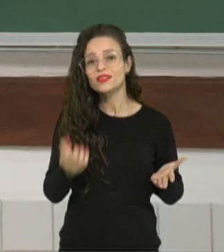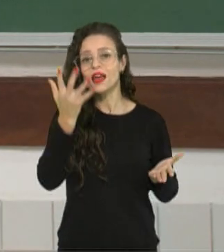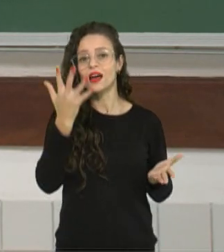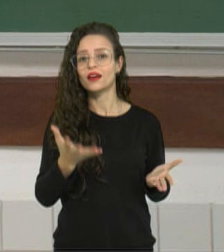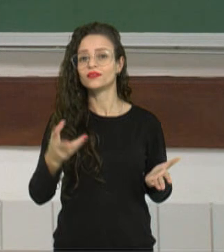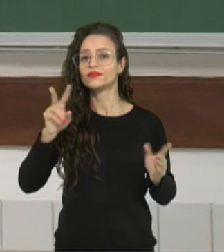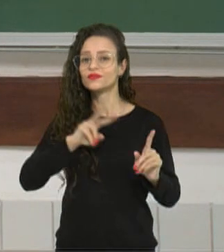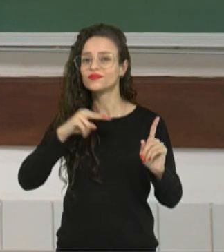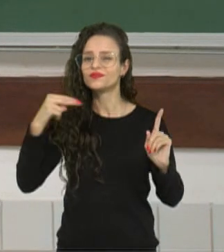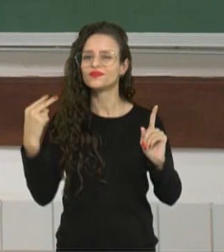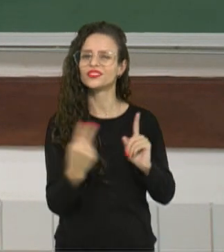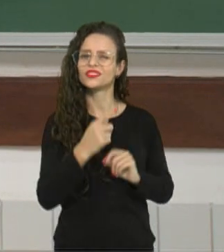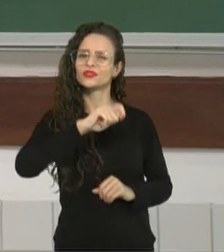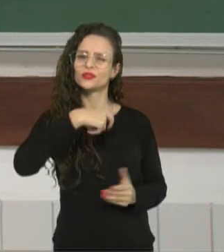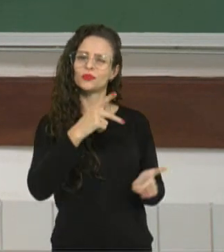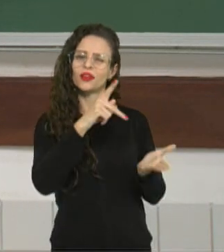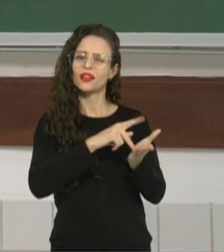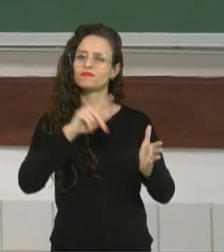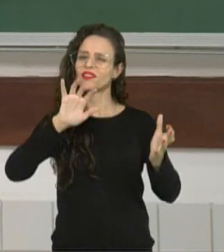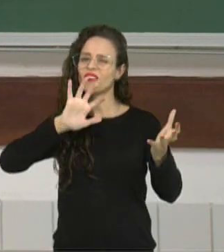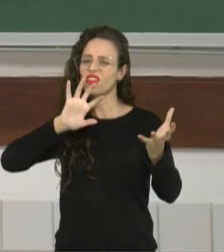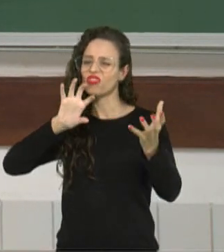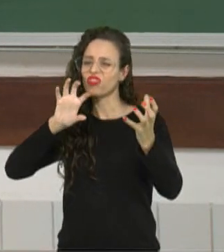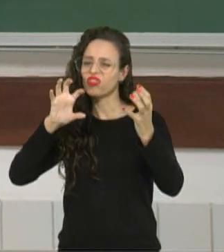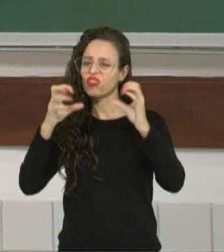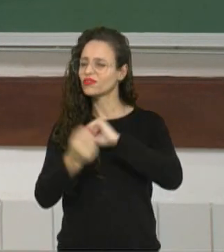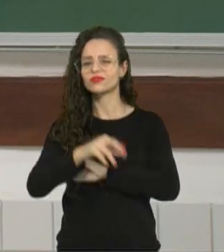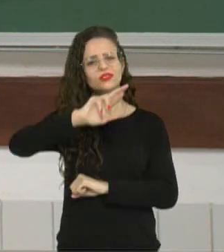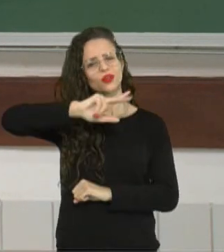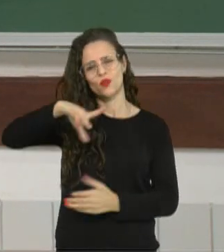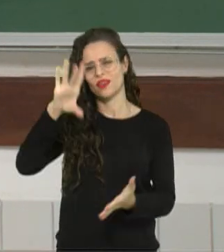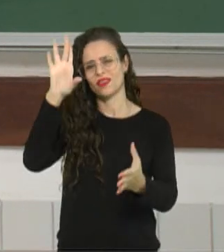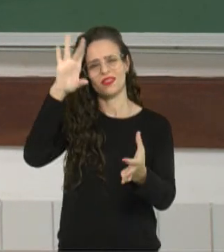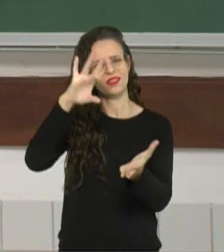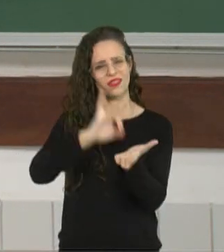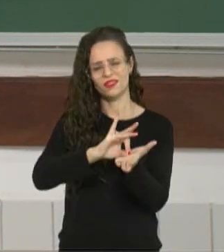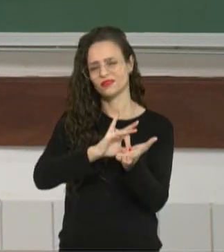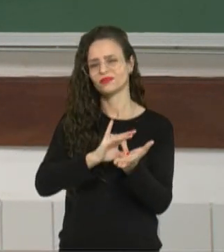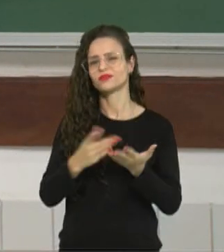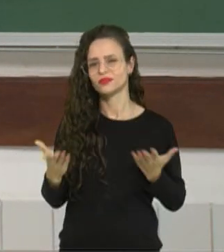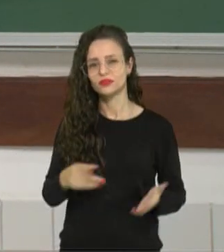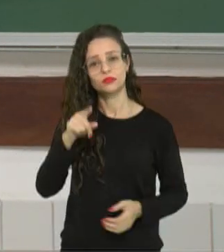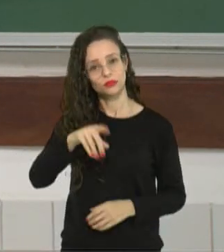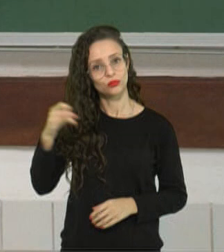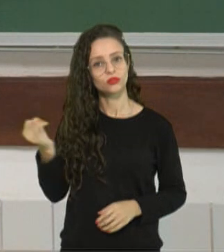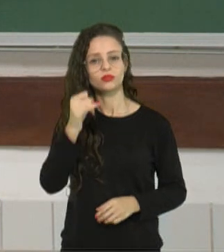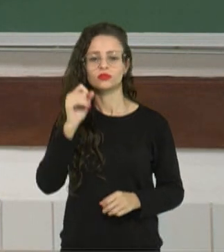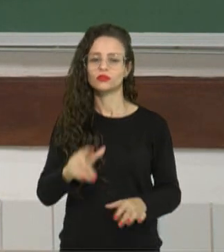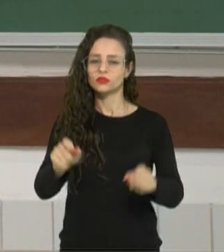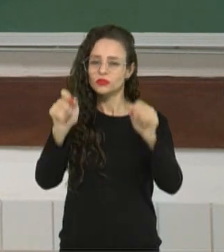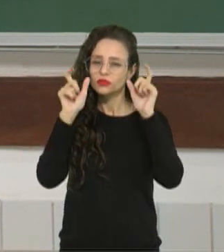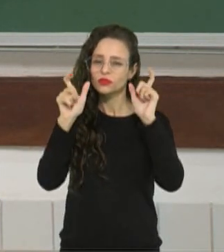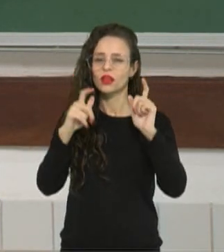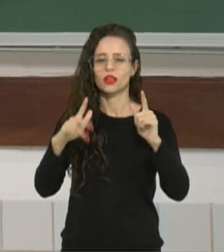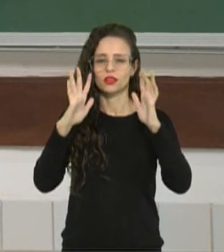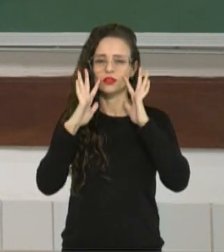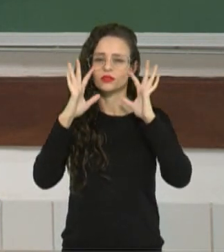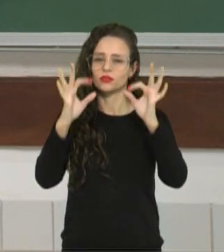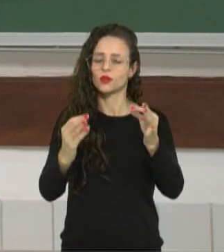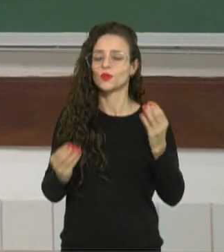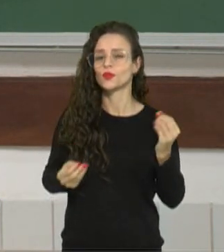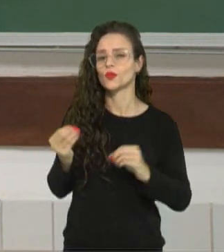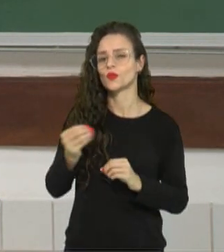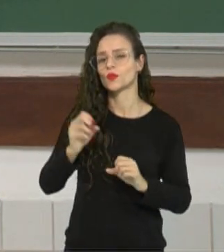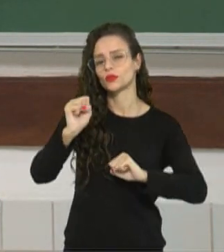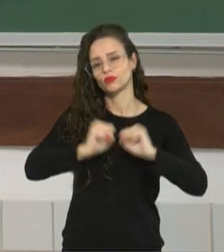a realidade, uma visão que ela é distorcida, que não corresponde ao que ela é. É isso que é importante prestar atenção. E como é que a indústria